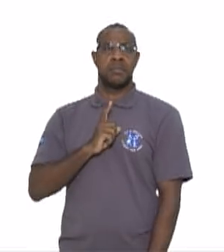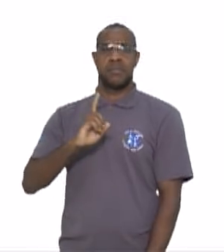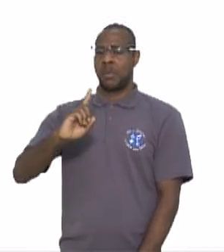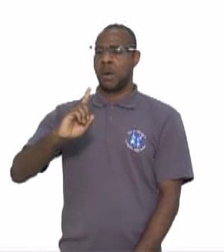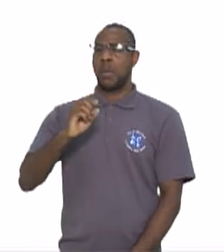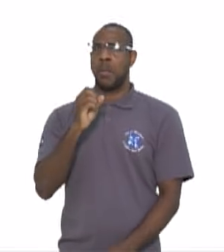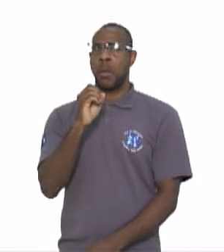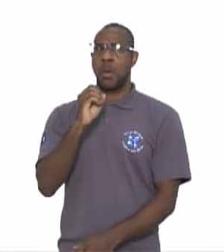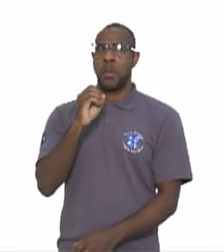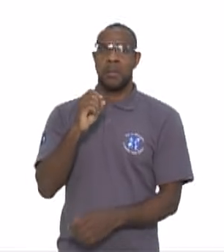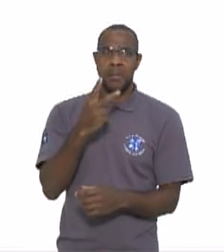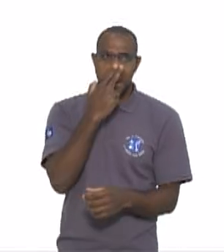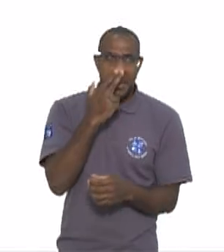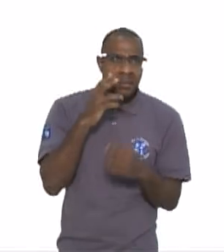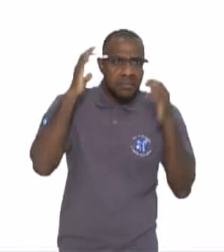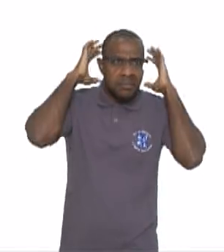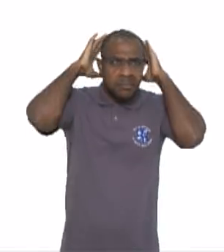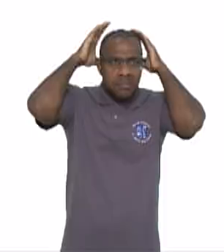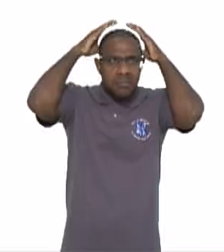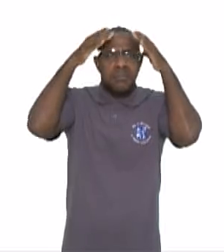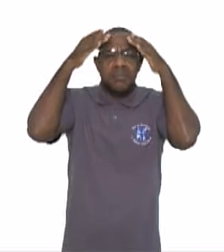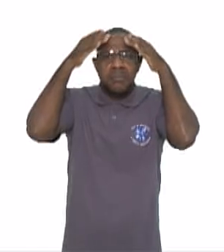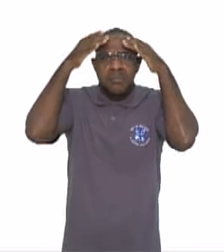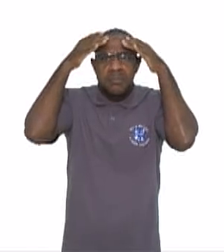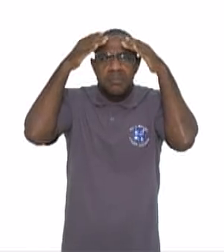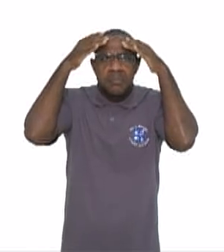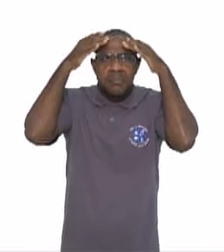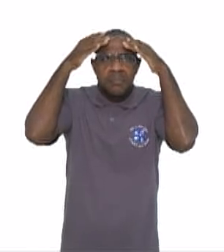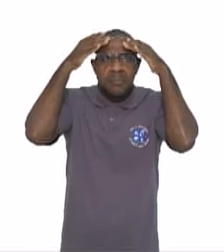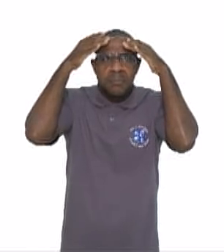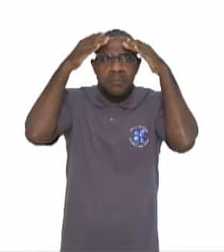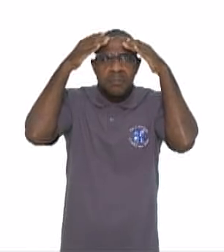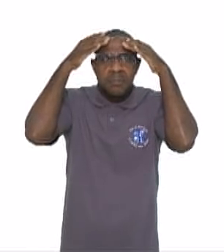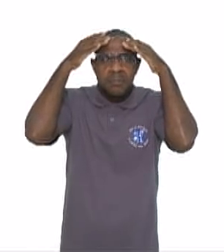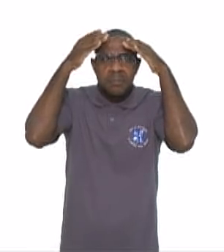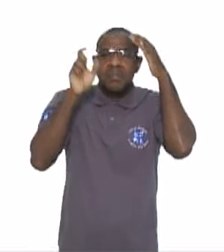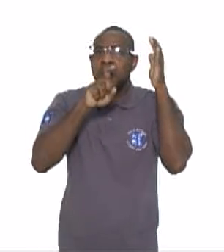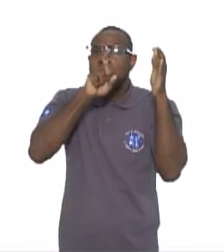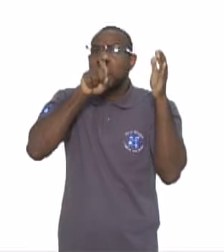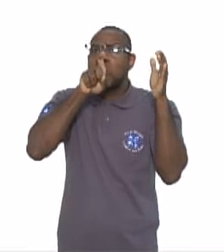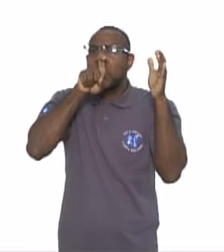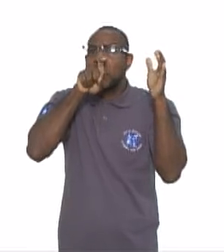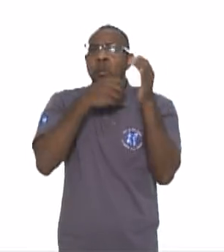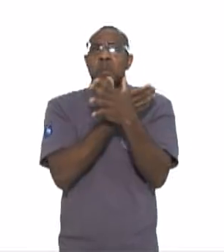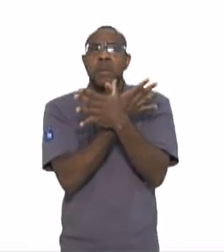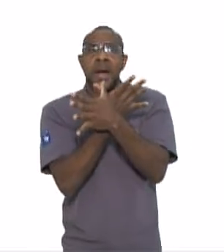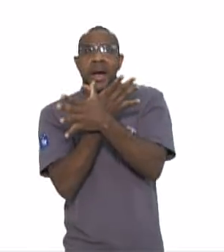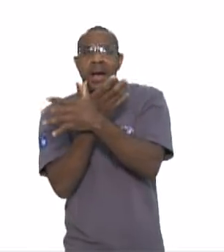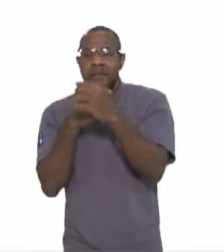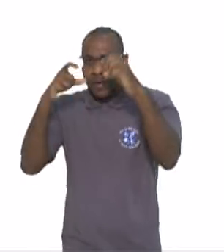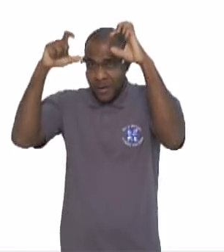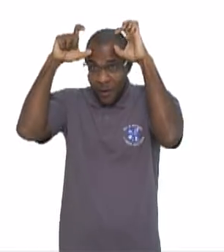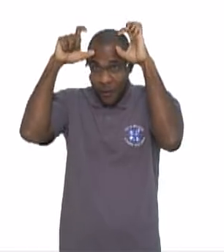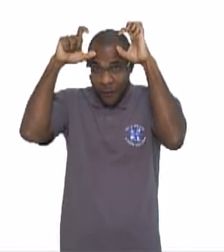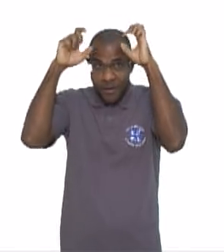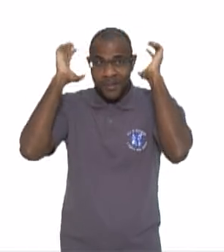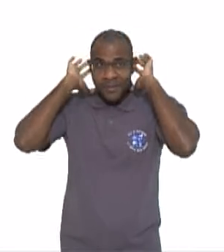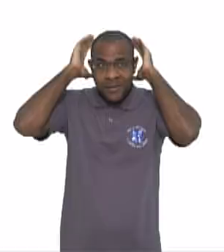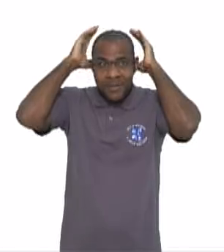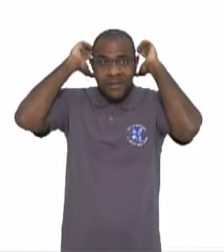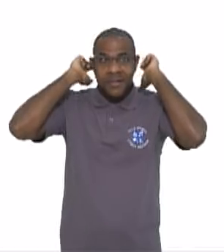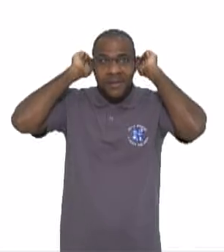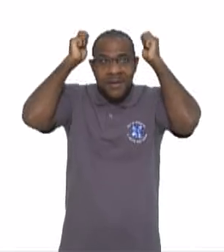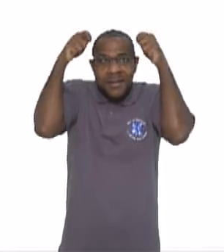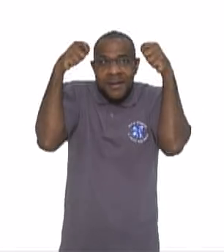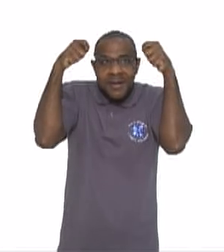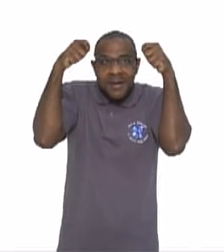o capacete, que tem uma figura de uma ave, um bico ali e olhos na cabeça dele.